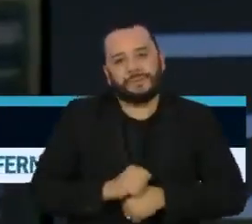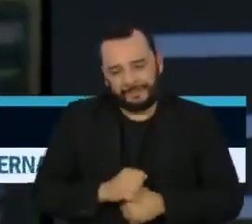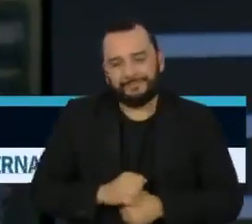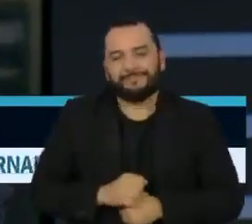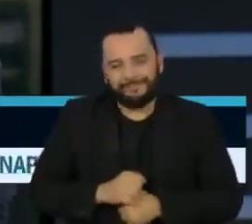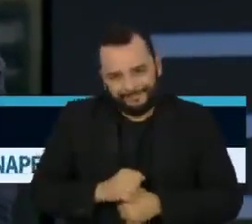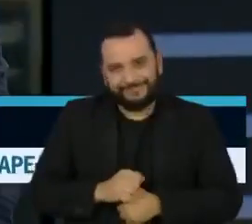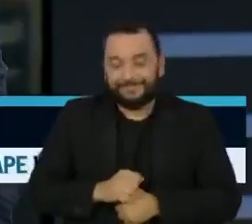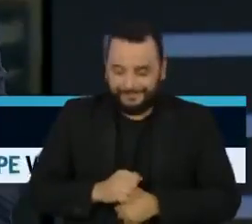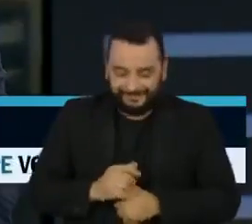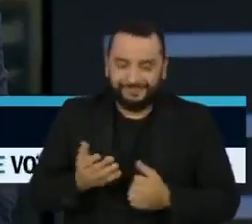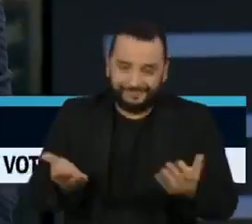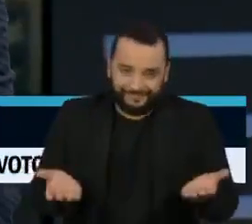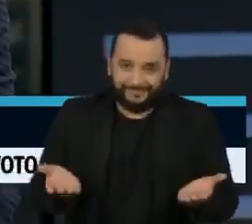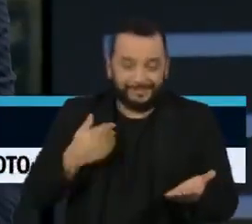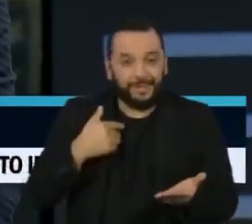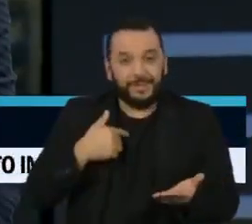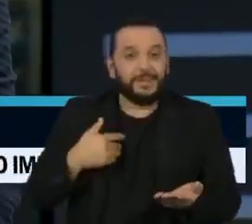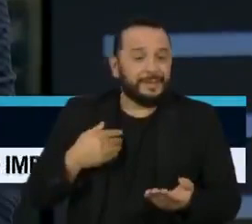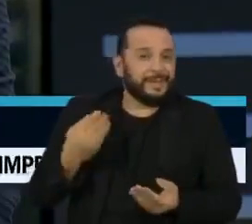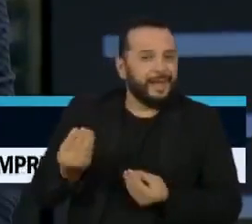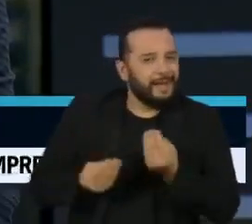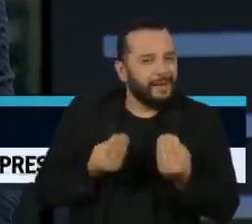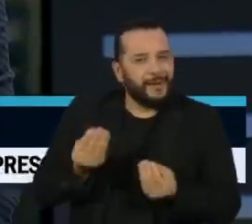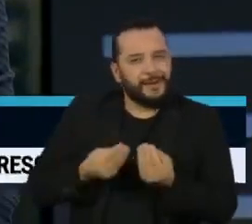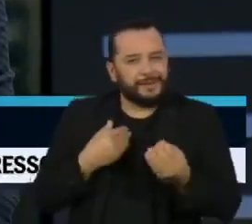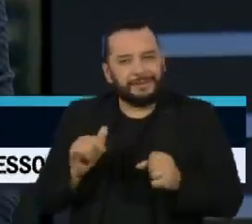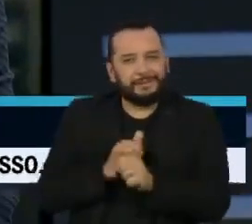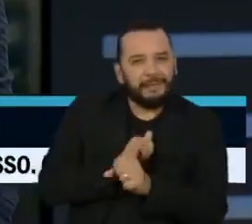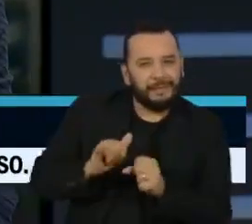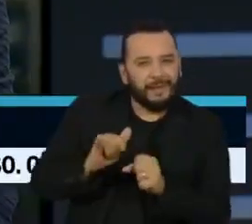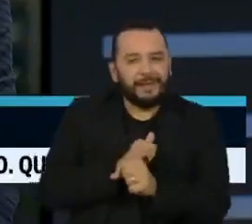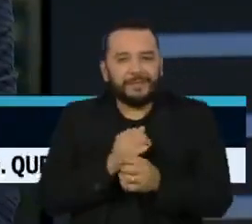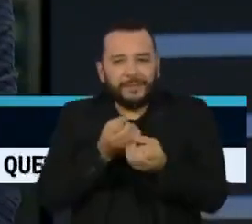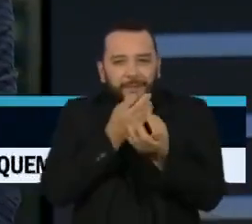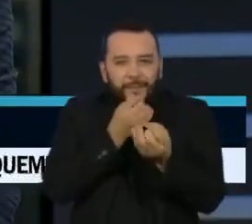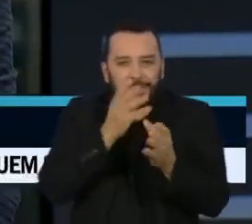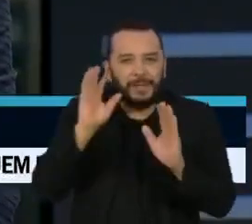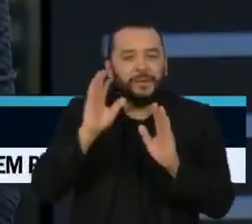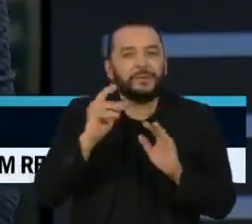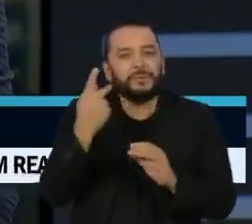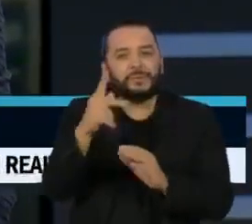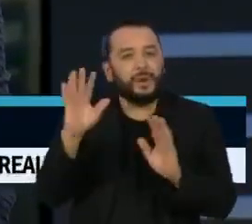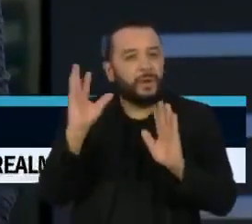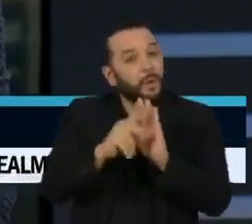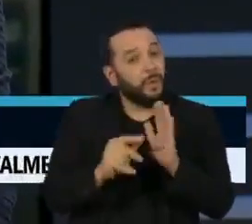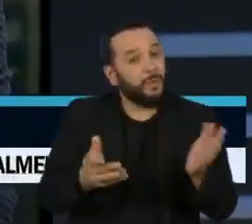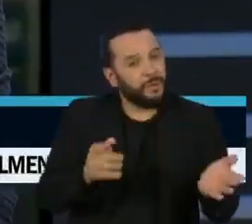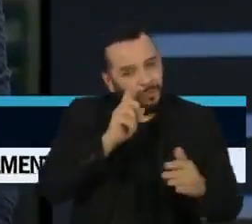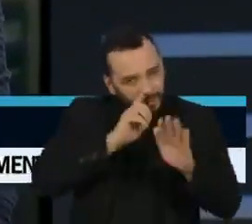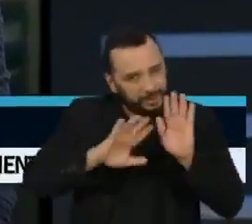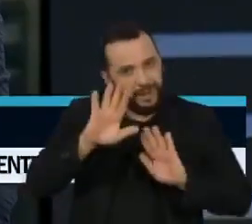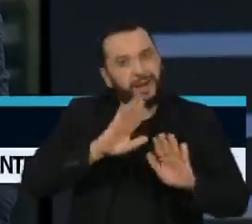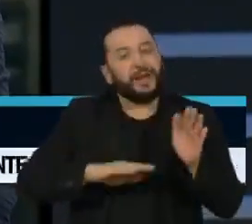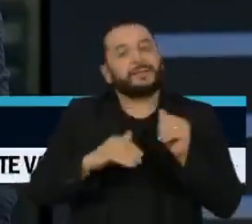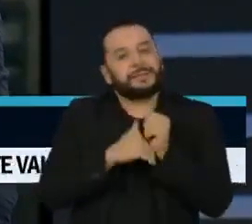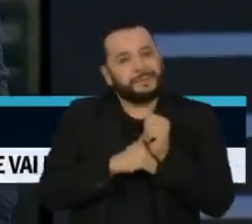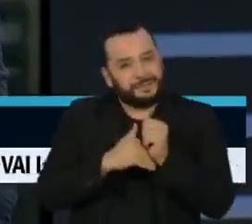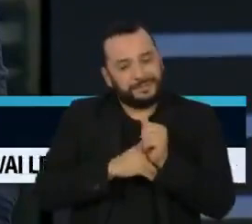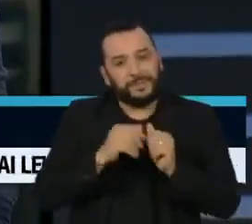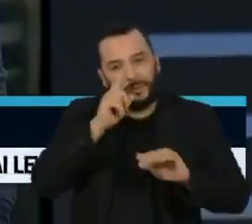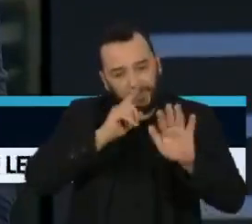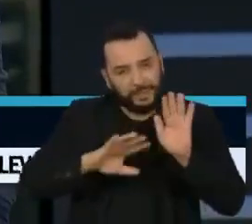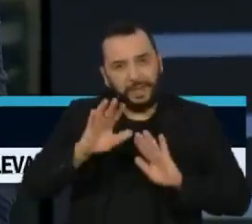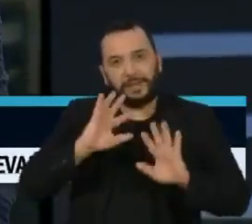outro patamar de uso dos dados que você tem aqui. E nós já falamos várias vezes, então, cuidado com a senha, né? Com